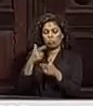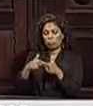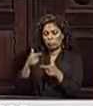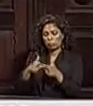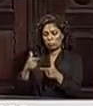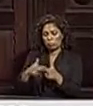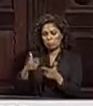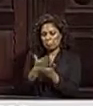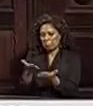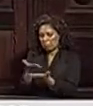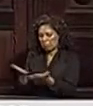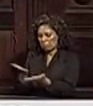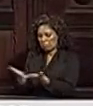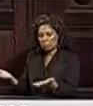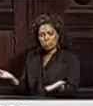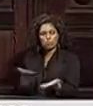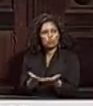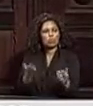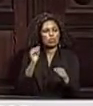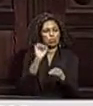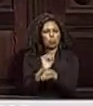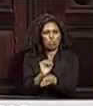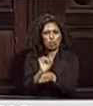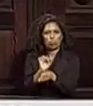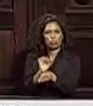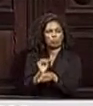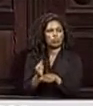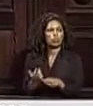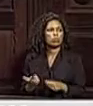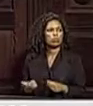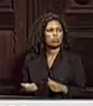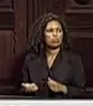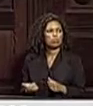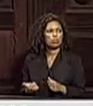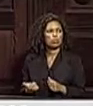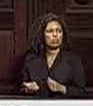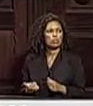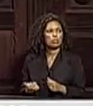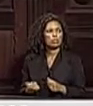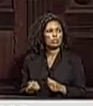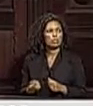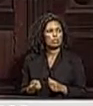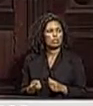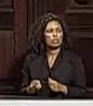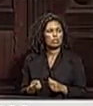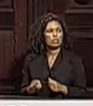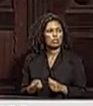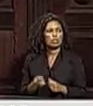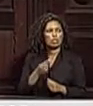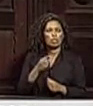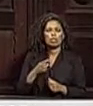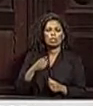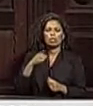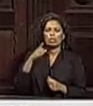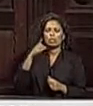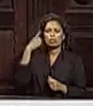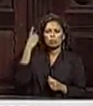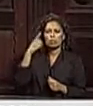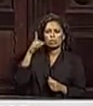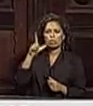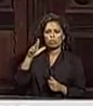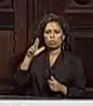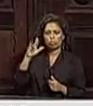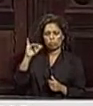sangria. Recentemente fizemos aqui neste plenário uma audiência pública, deputado Luiz Paulo, das nossas comissões em